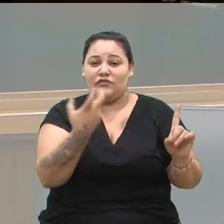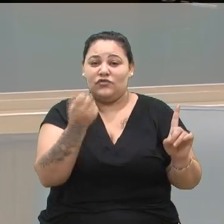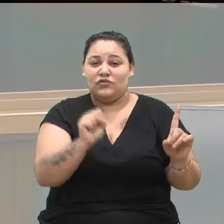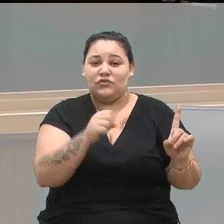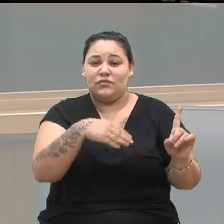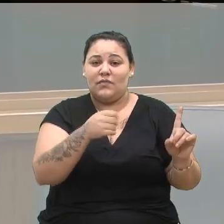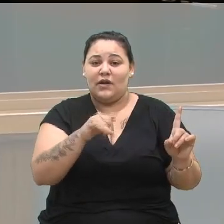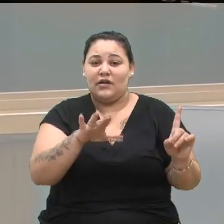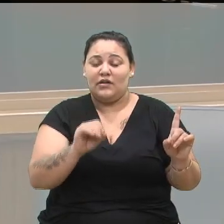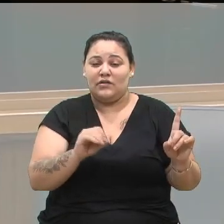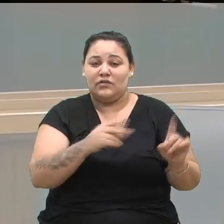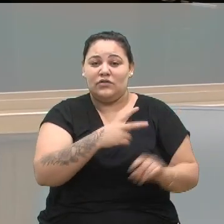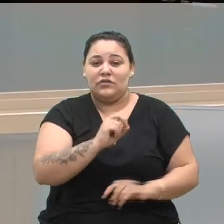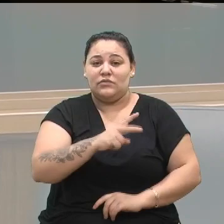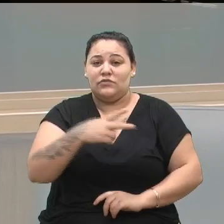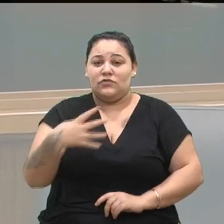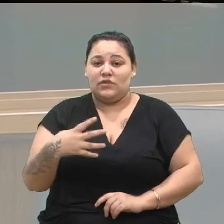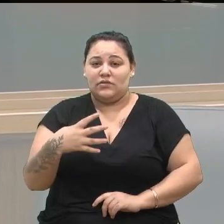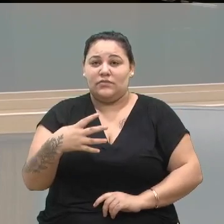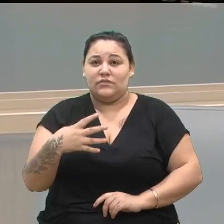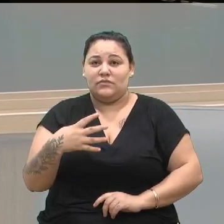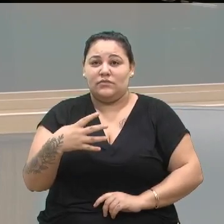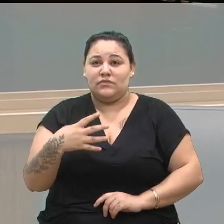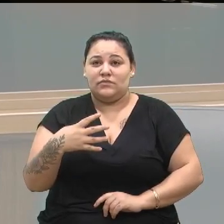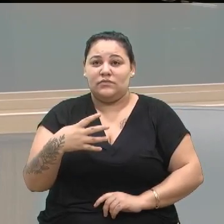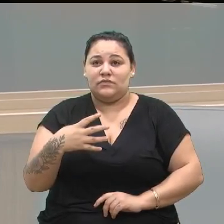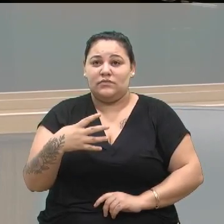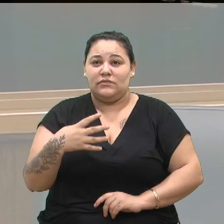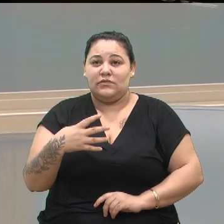de 2024.